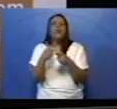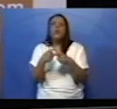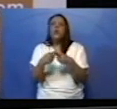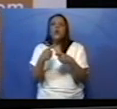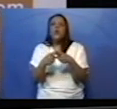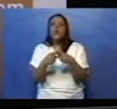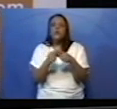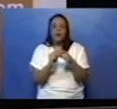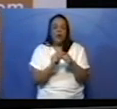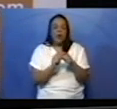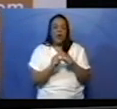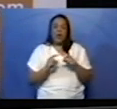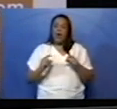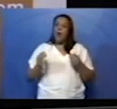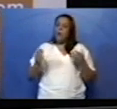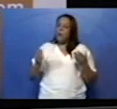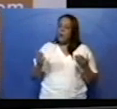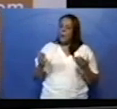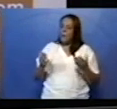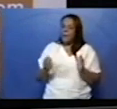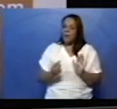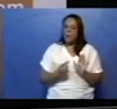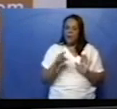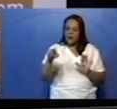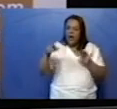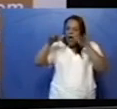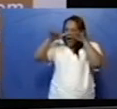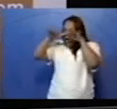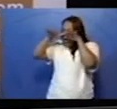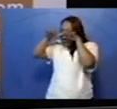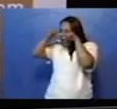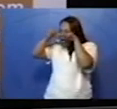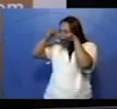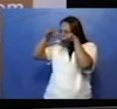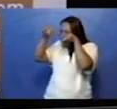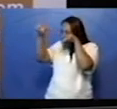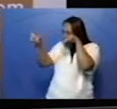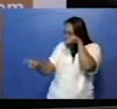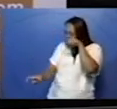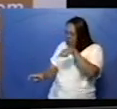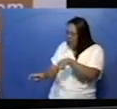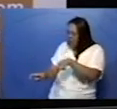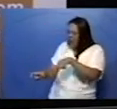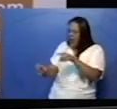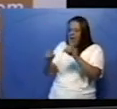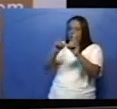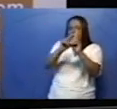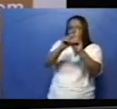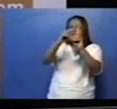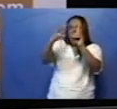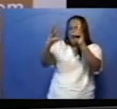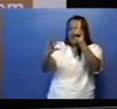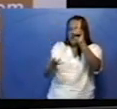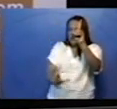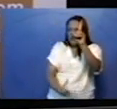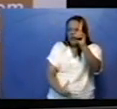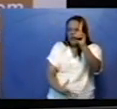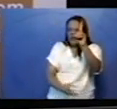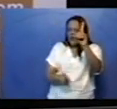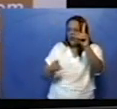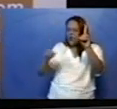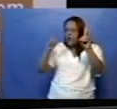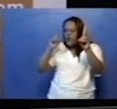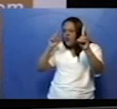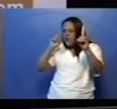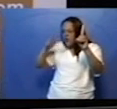texto? Elas serviram para a Emília se descrever na ocasião em que ela foi criada,